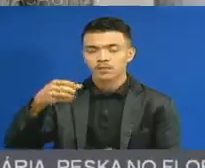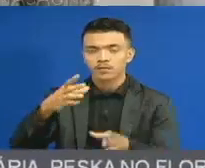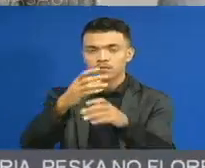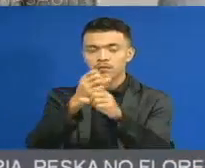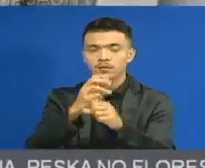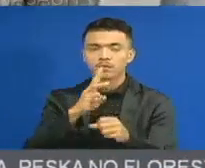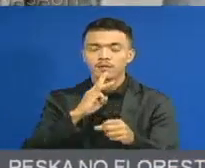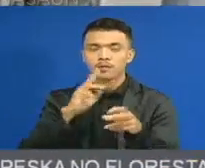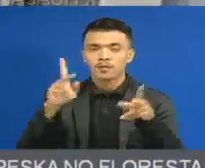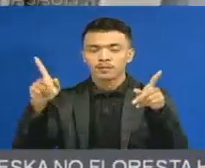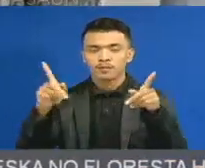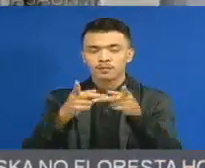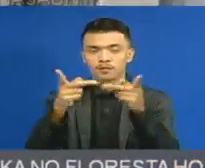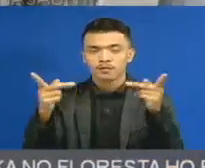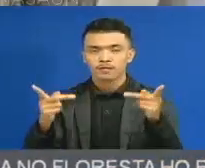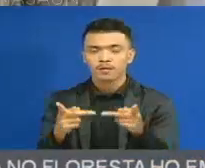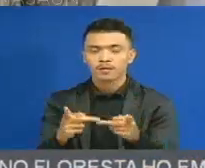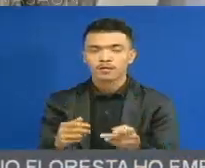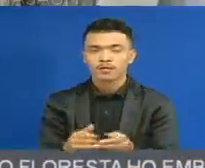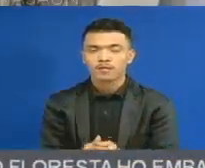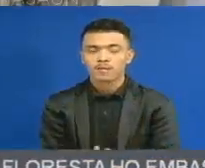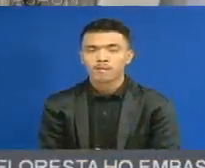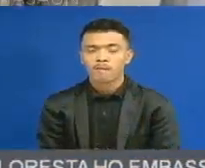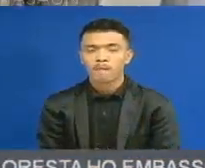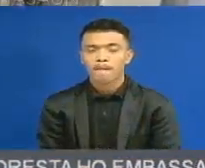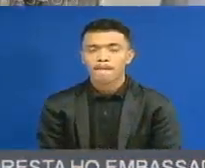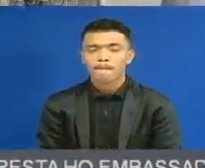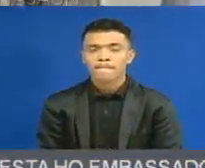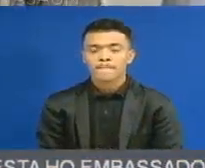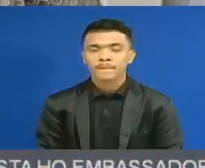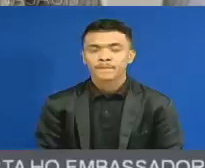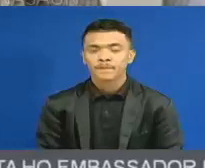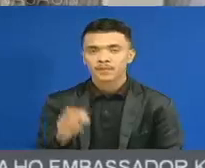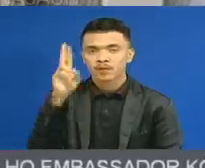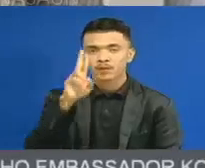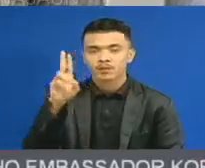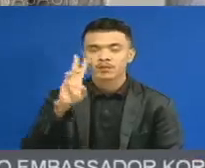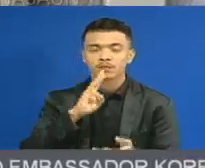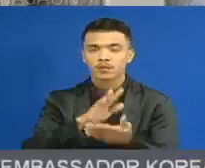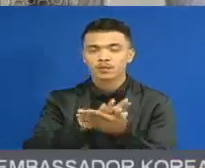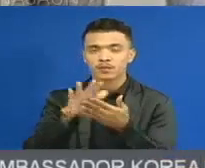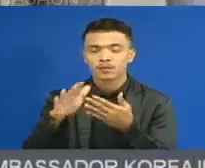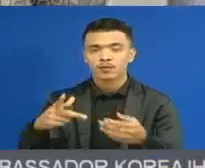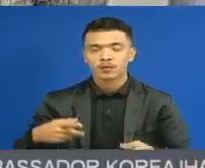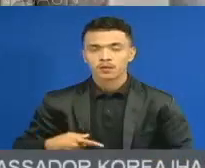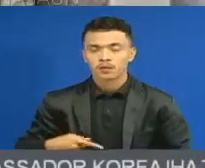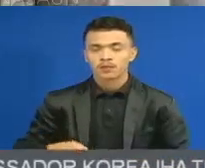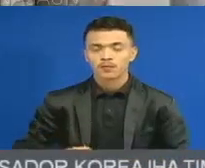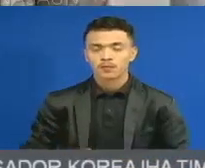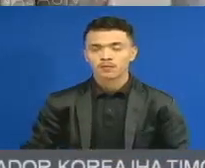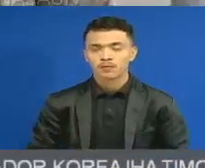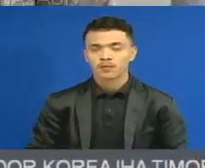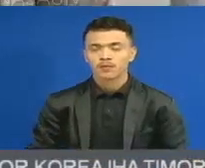bane ame usa bebe dobenia ne dalbar usa mora sekono ba kabu mora me